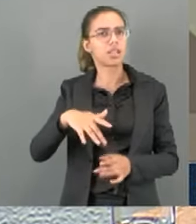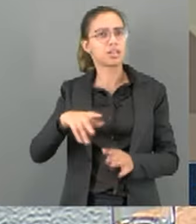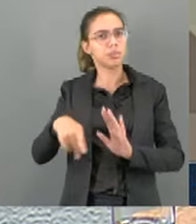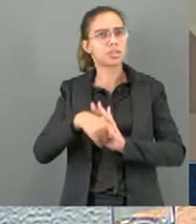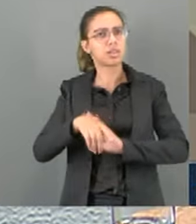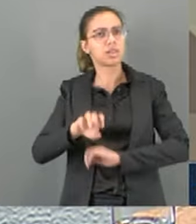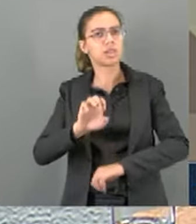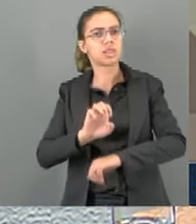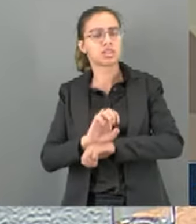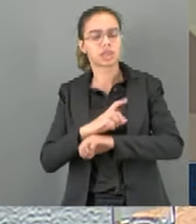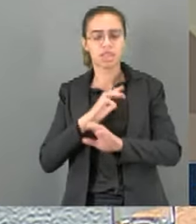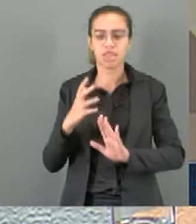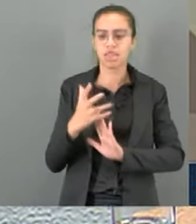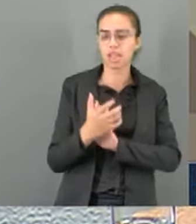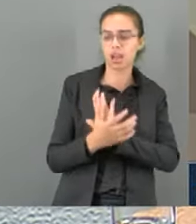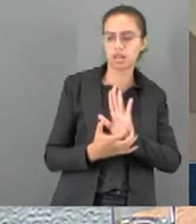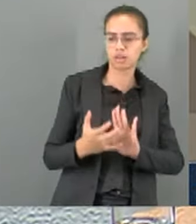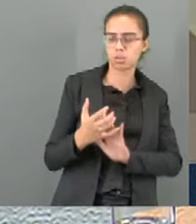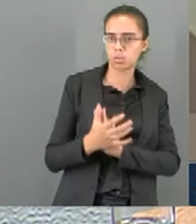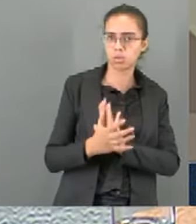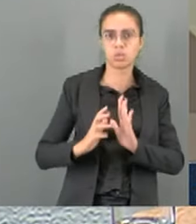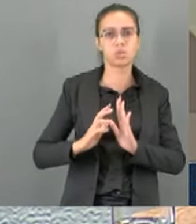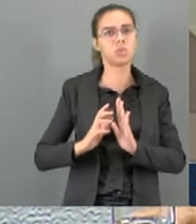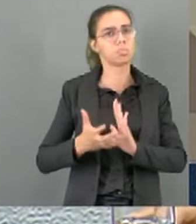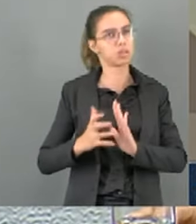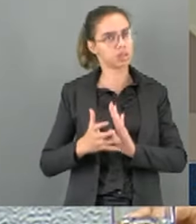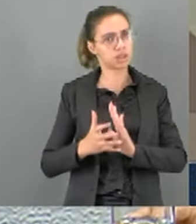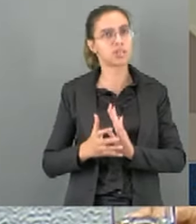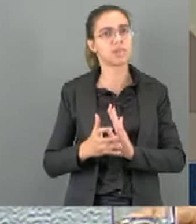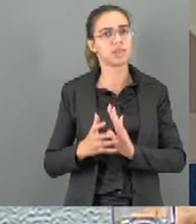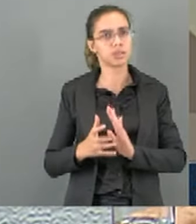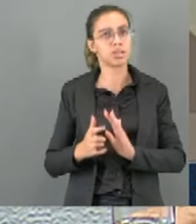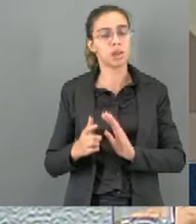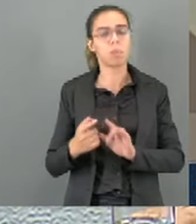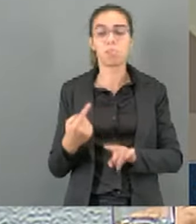forma uma base de dados, né? Porque um grande problema